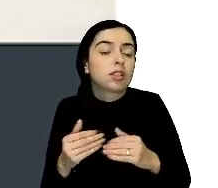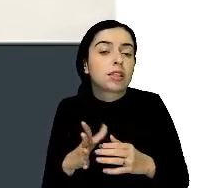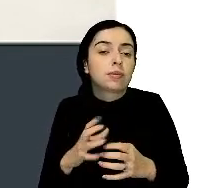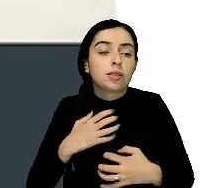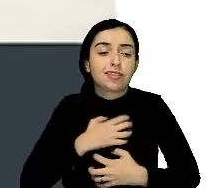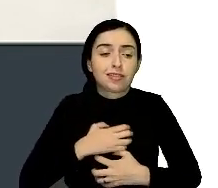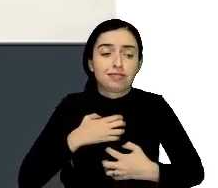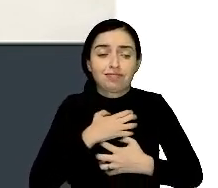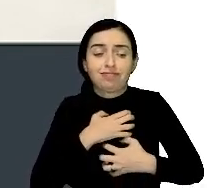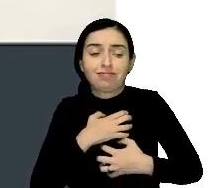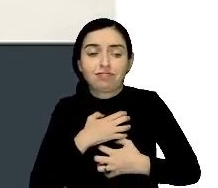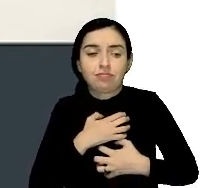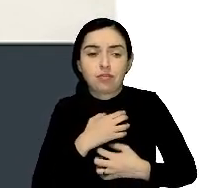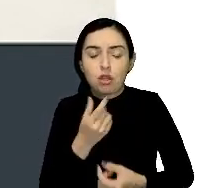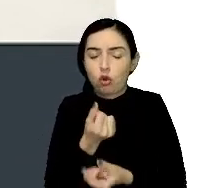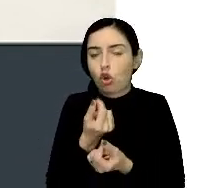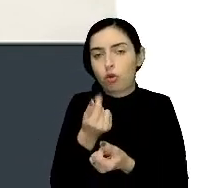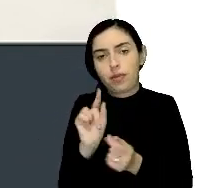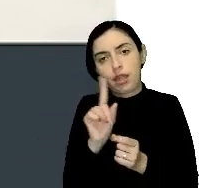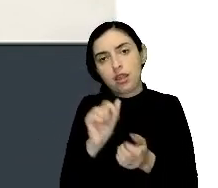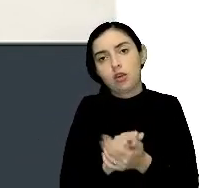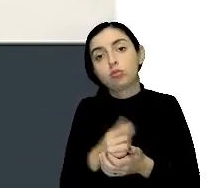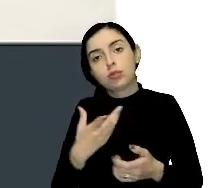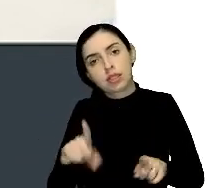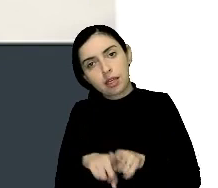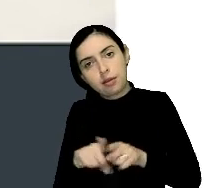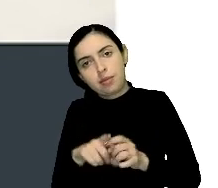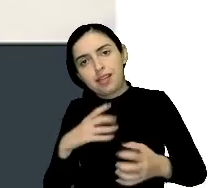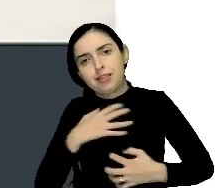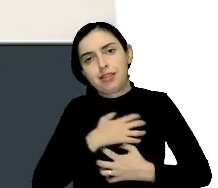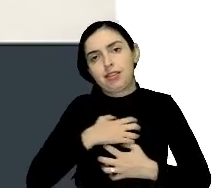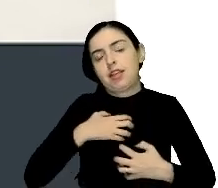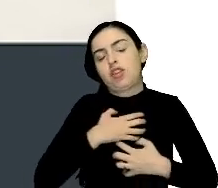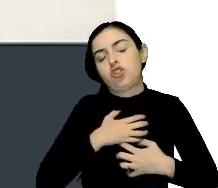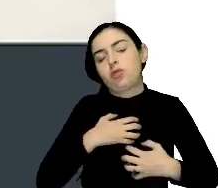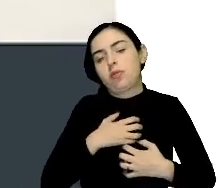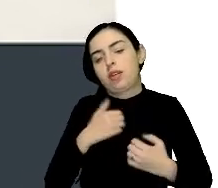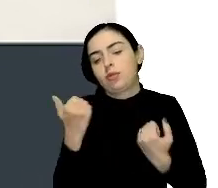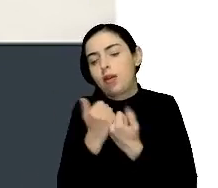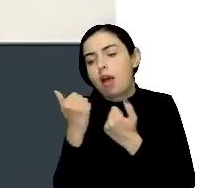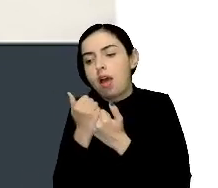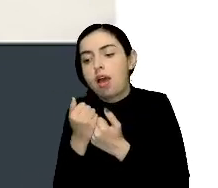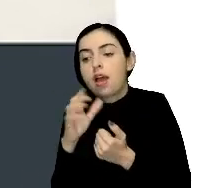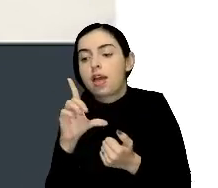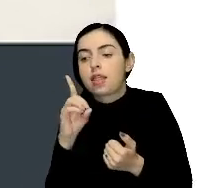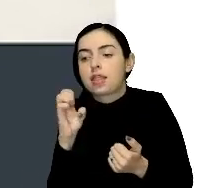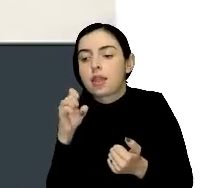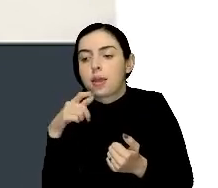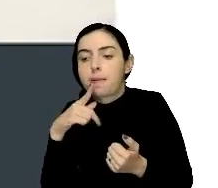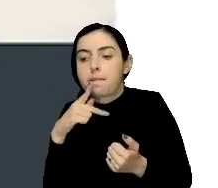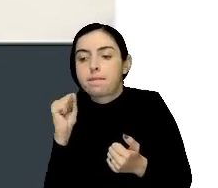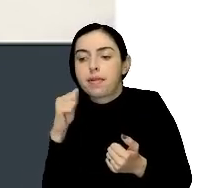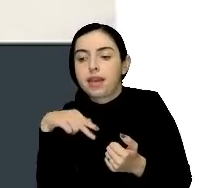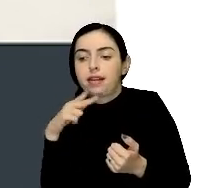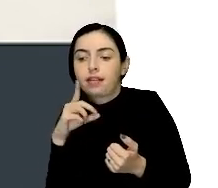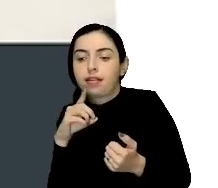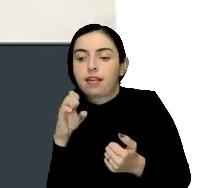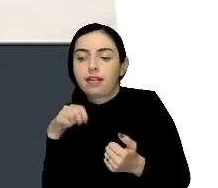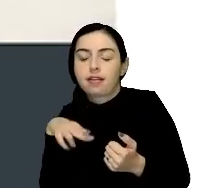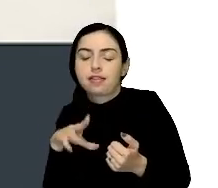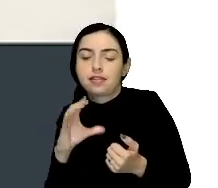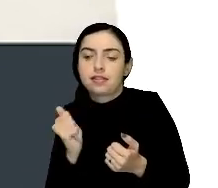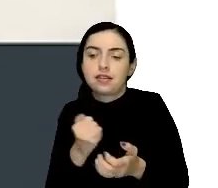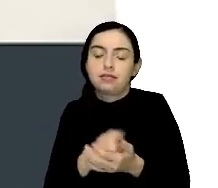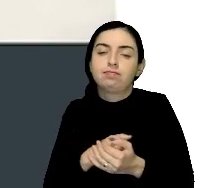só dependência econômica, como estava na lei anterior, a dependência socioafetiva. Então, não necessariamente a pessoa